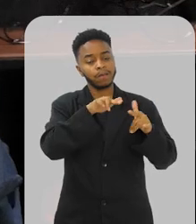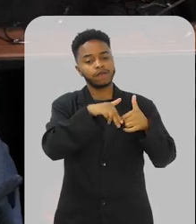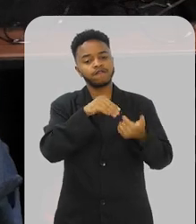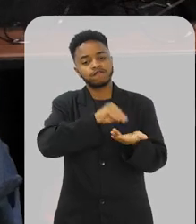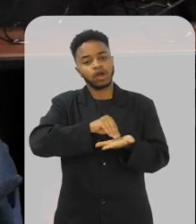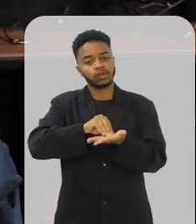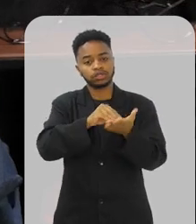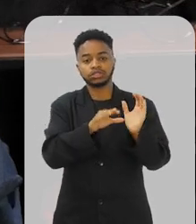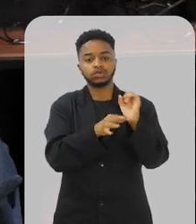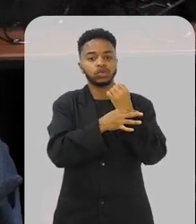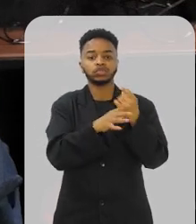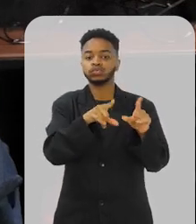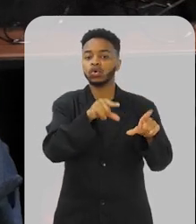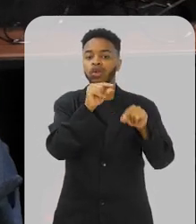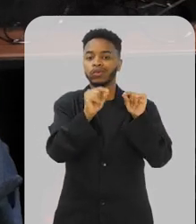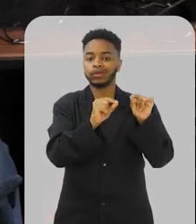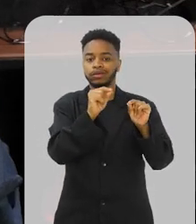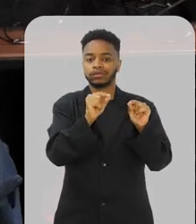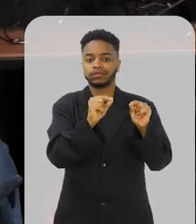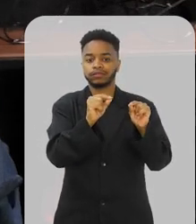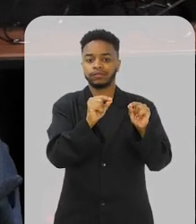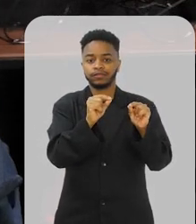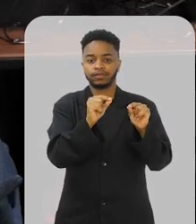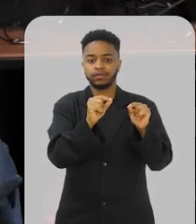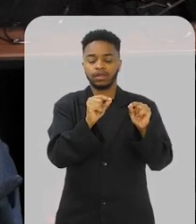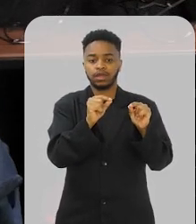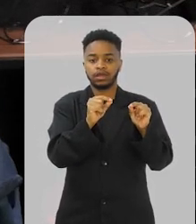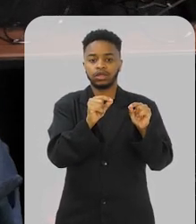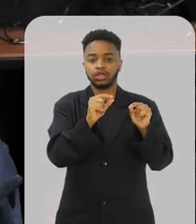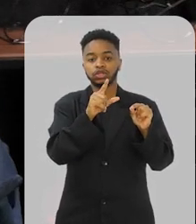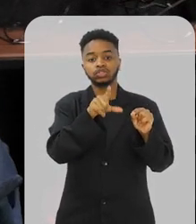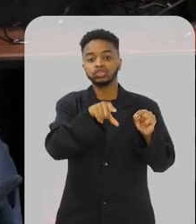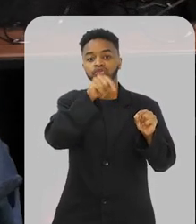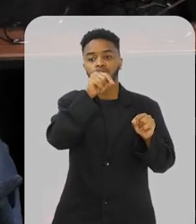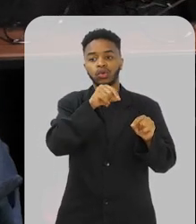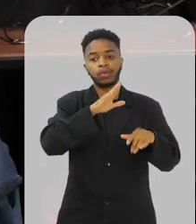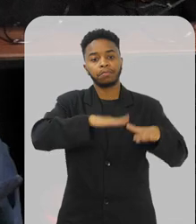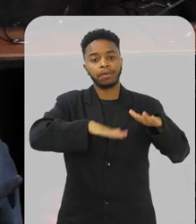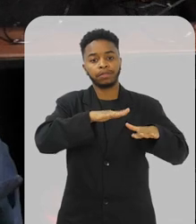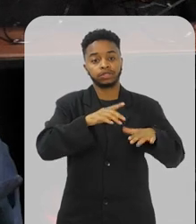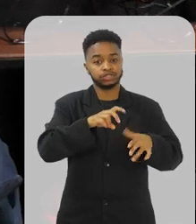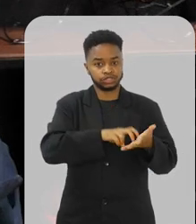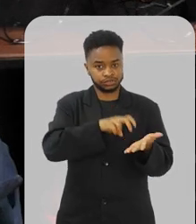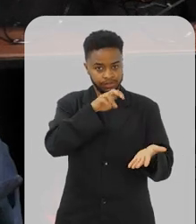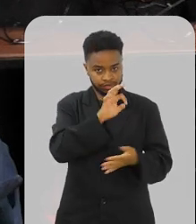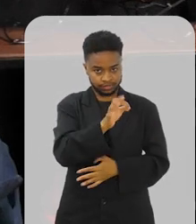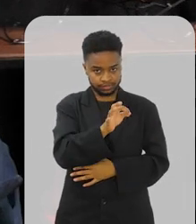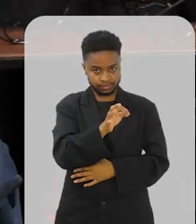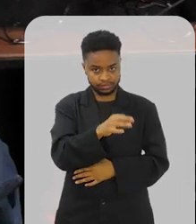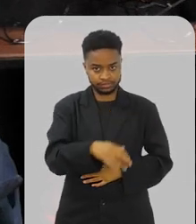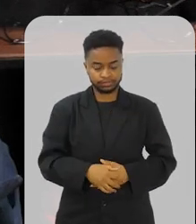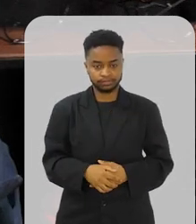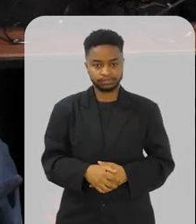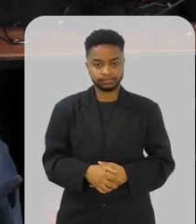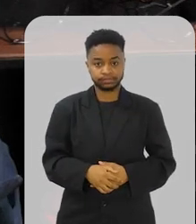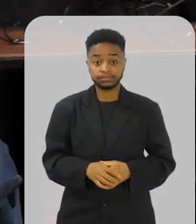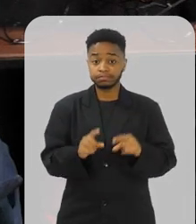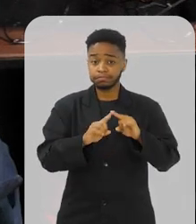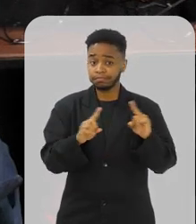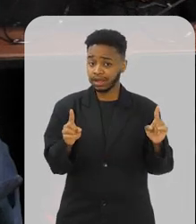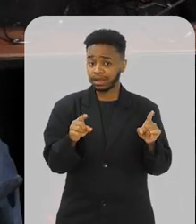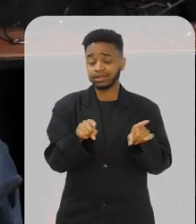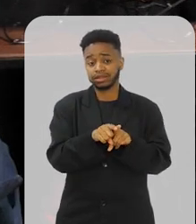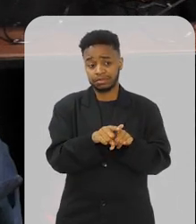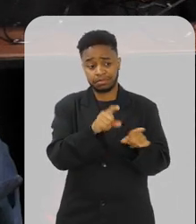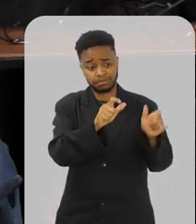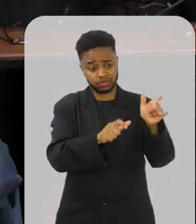de segurança, optaram por fazer os seus toques na parte da manhã. Mas mesmo